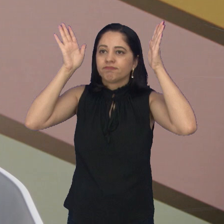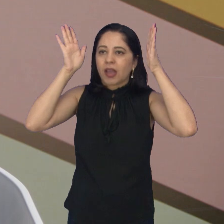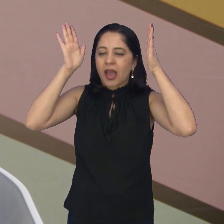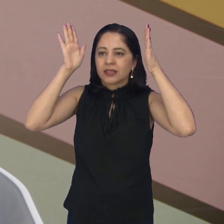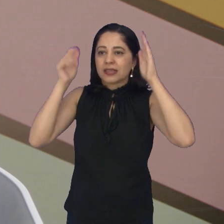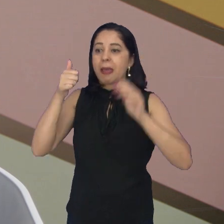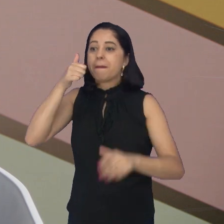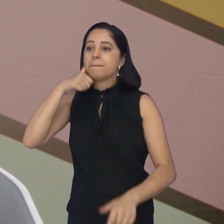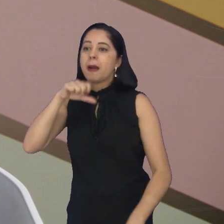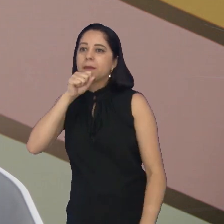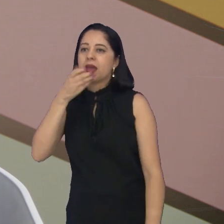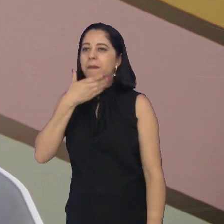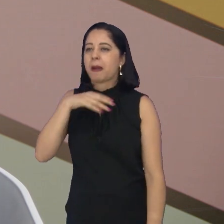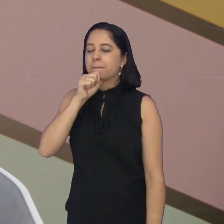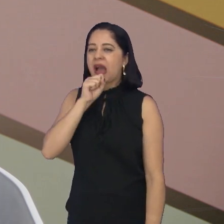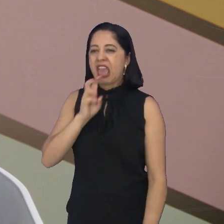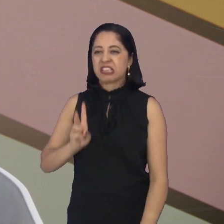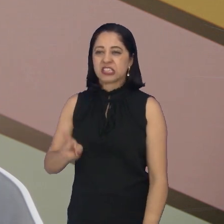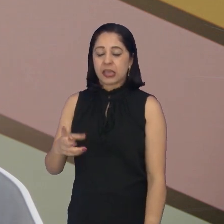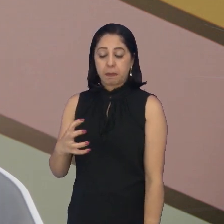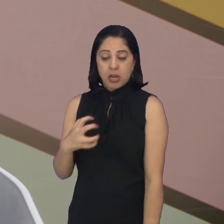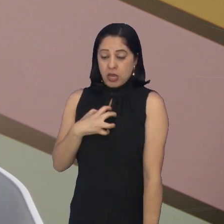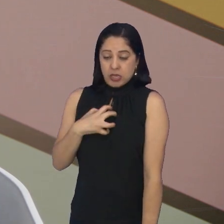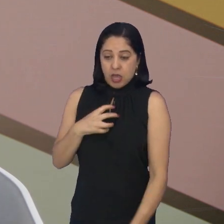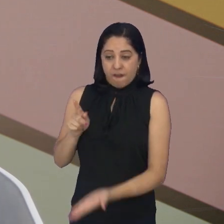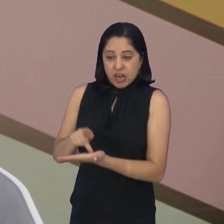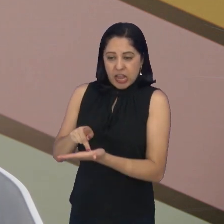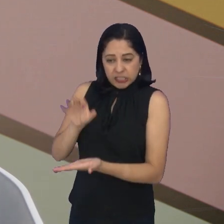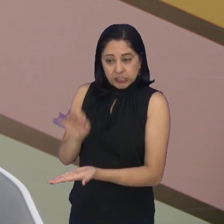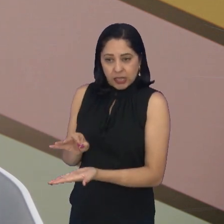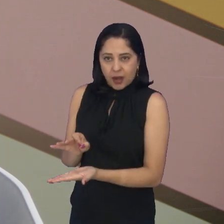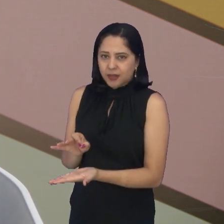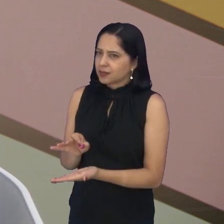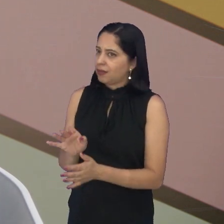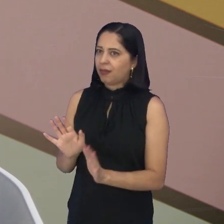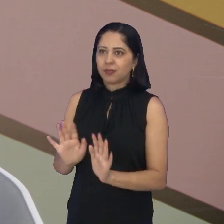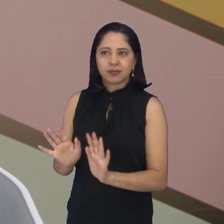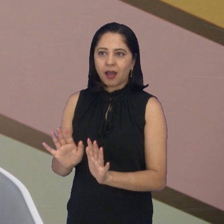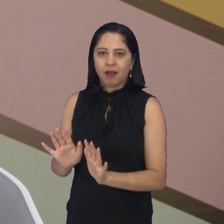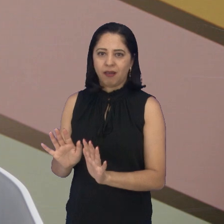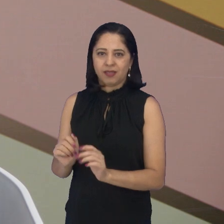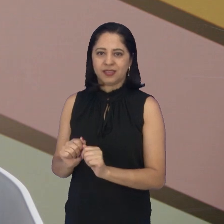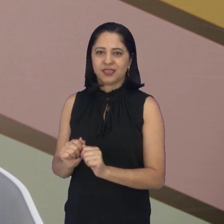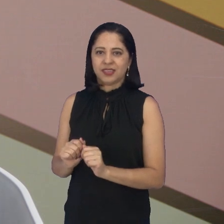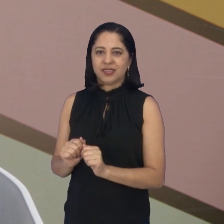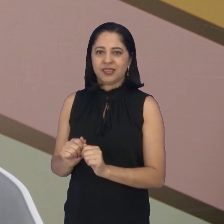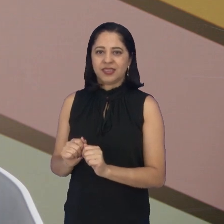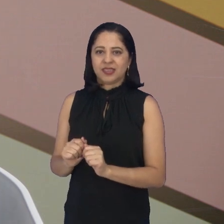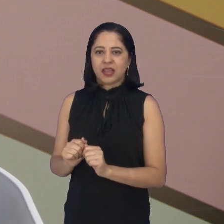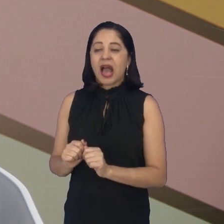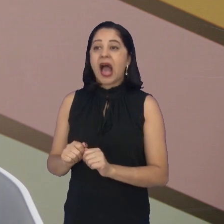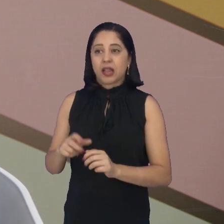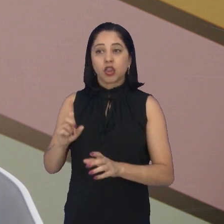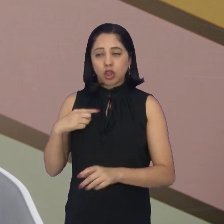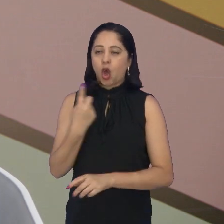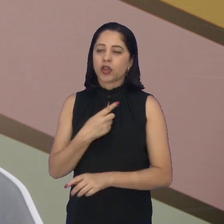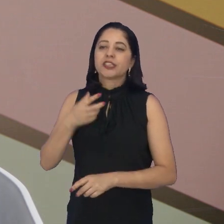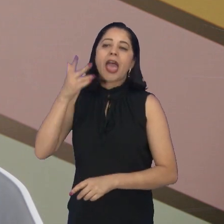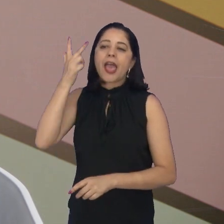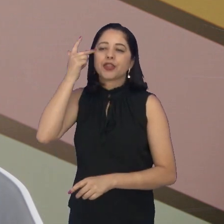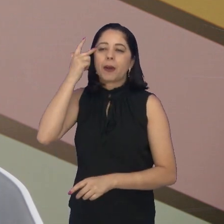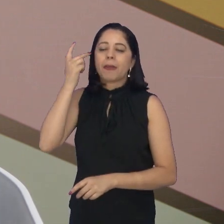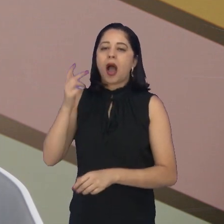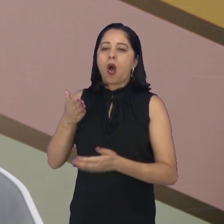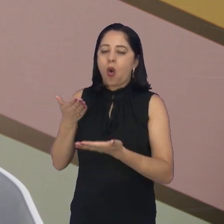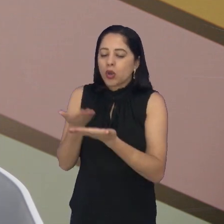pai e mãe é intuitivo. É intuitivo, não preciso estudar para ser pai e mãe. A gente estuda 5 anos para ser um